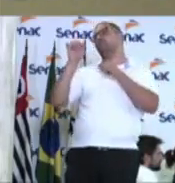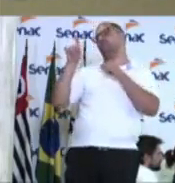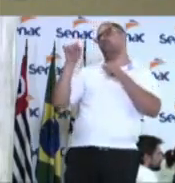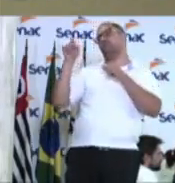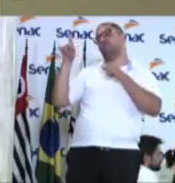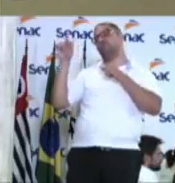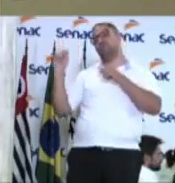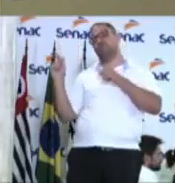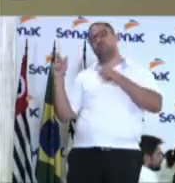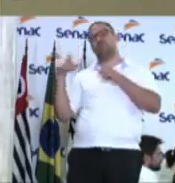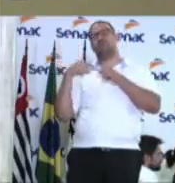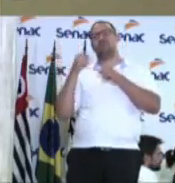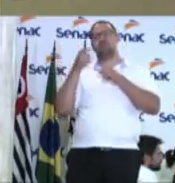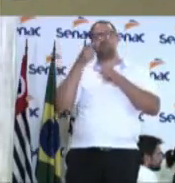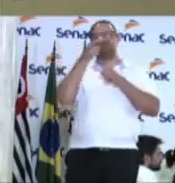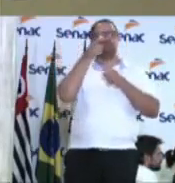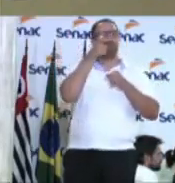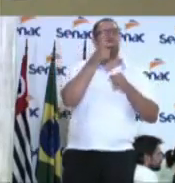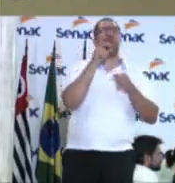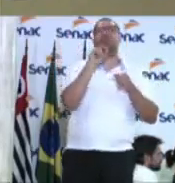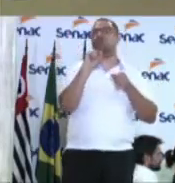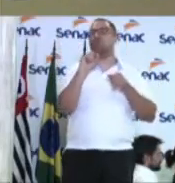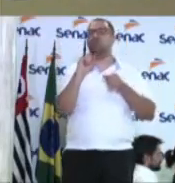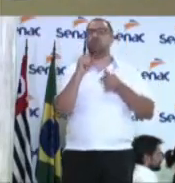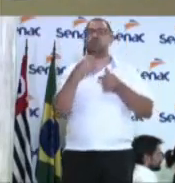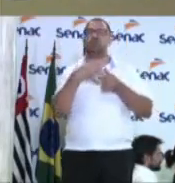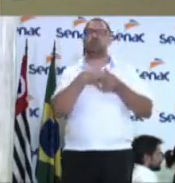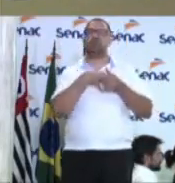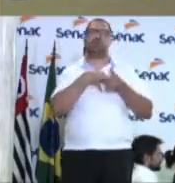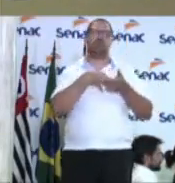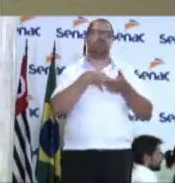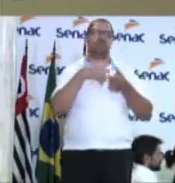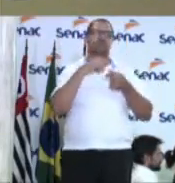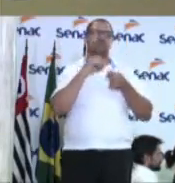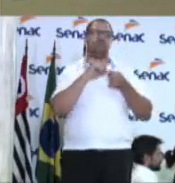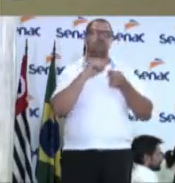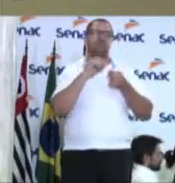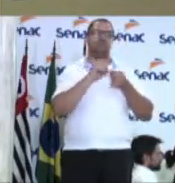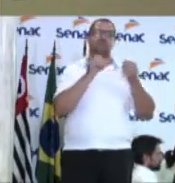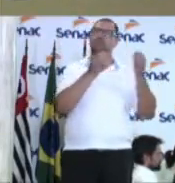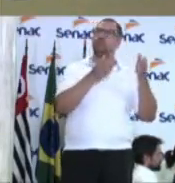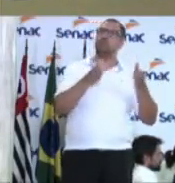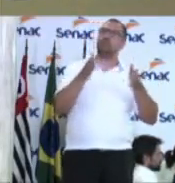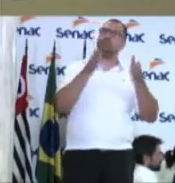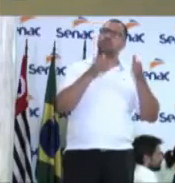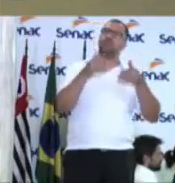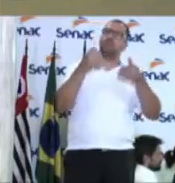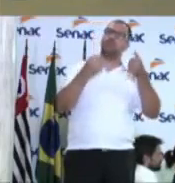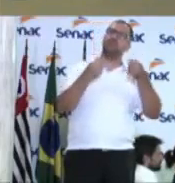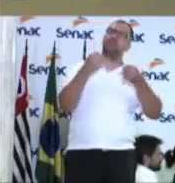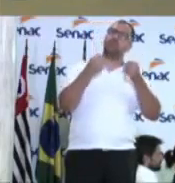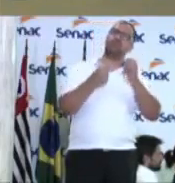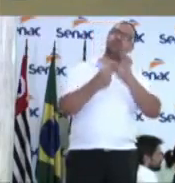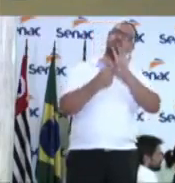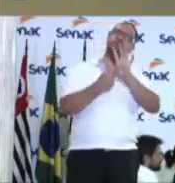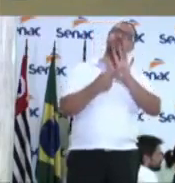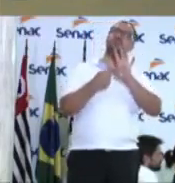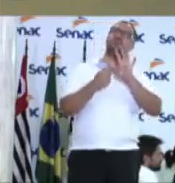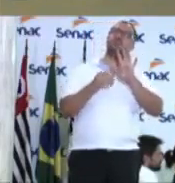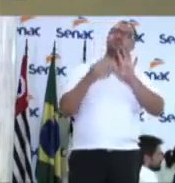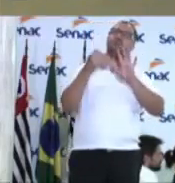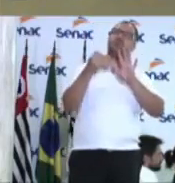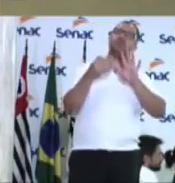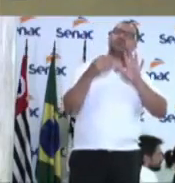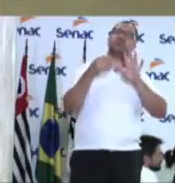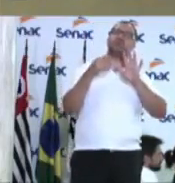quer aprovar para onde, de que jeito que o menino vai dirigir o carro. Não está demonstrando o carro, vai mais para frente, ou